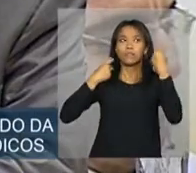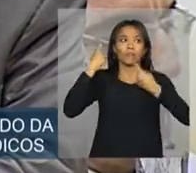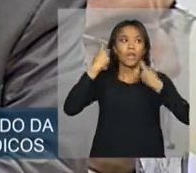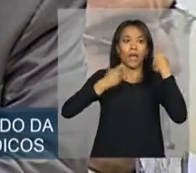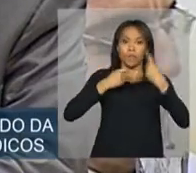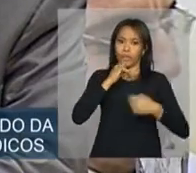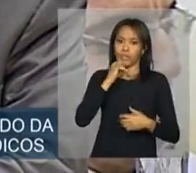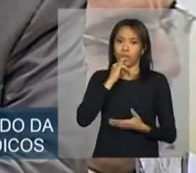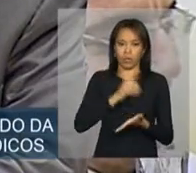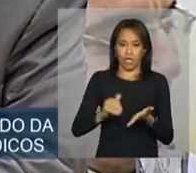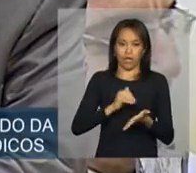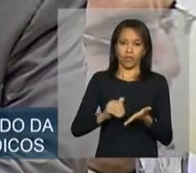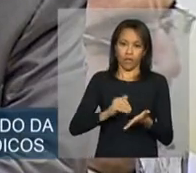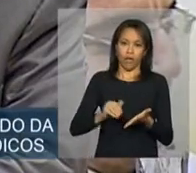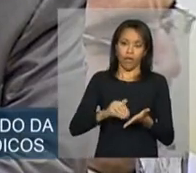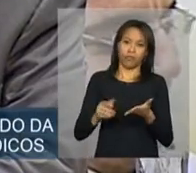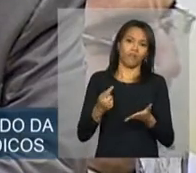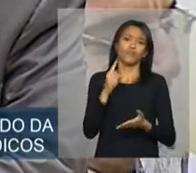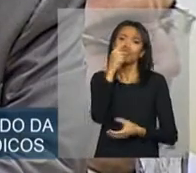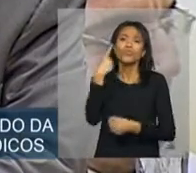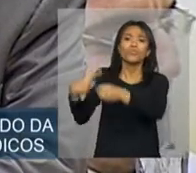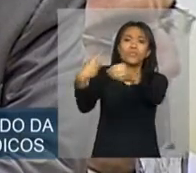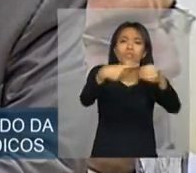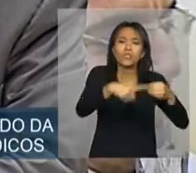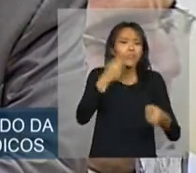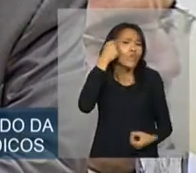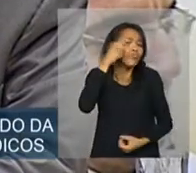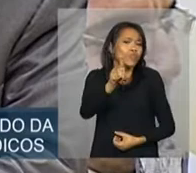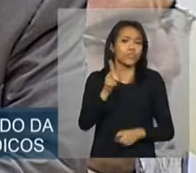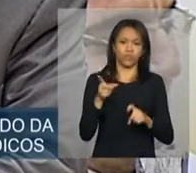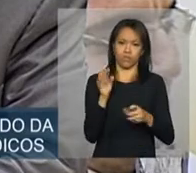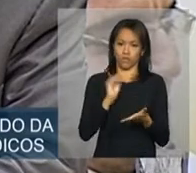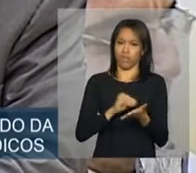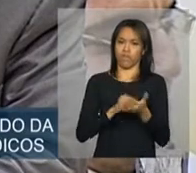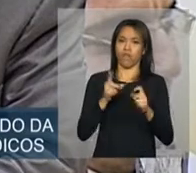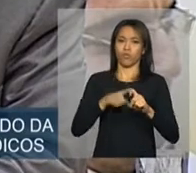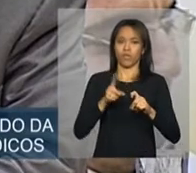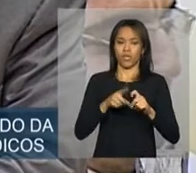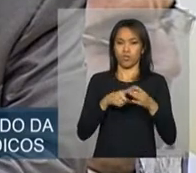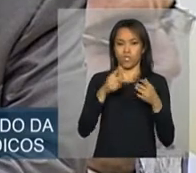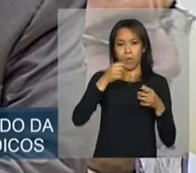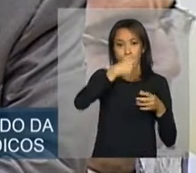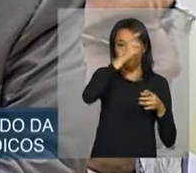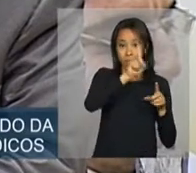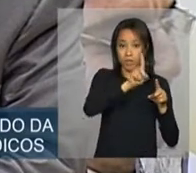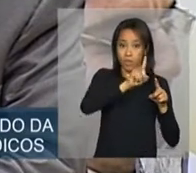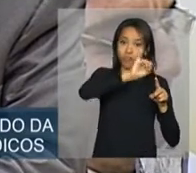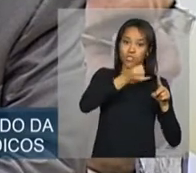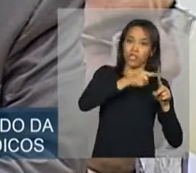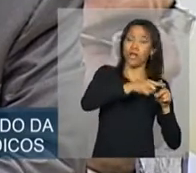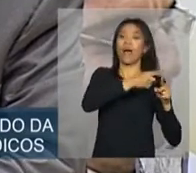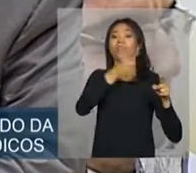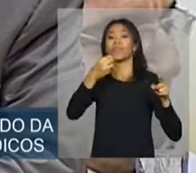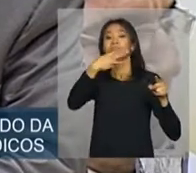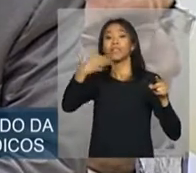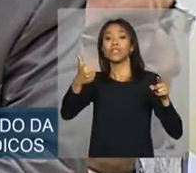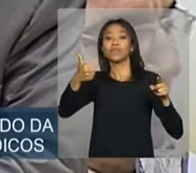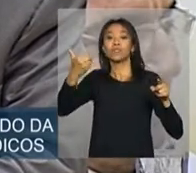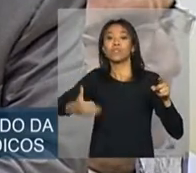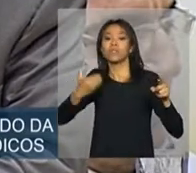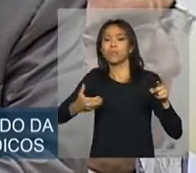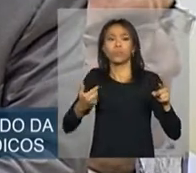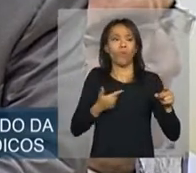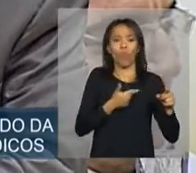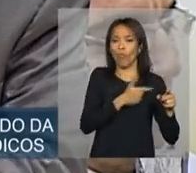secretário de um município onde não é num dia que falta o médico do dia primeiro de janeiro até o dia Trinta e Um de dezembro não tem